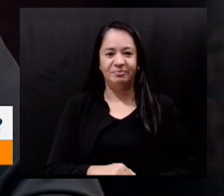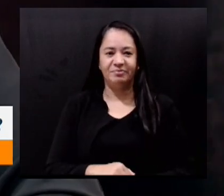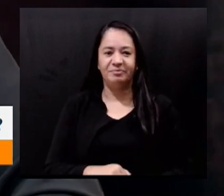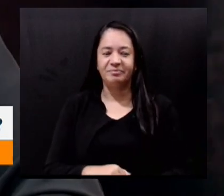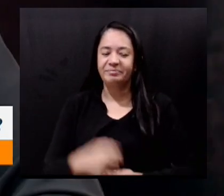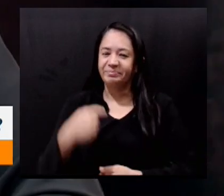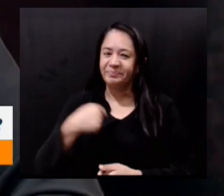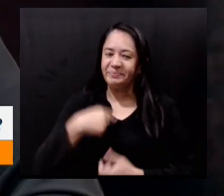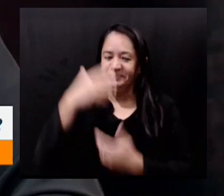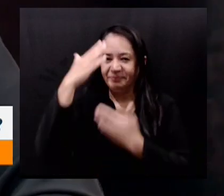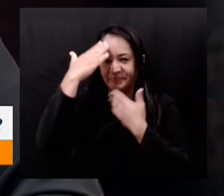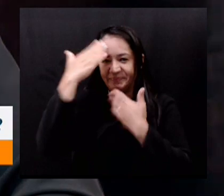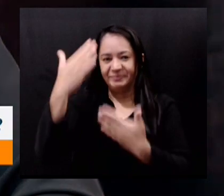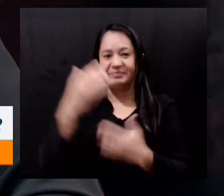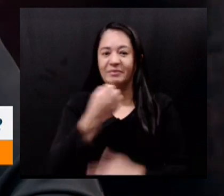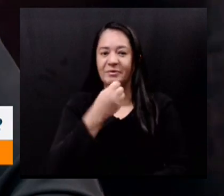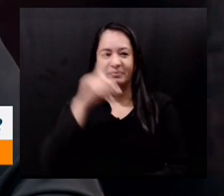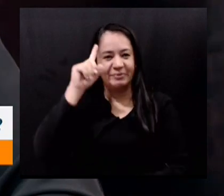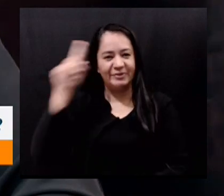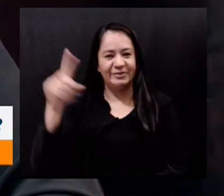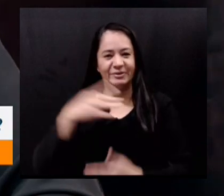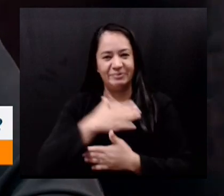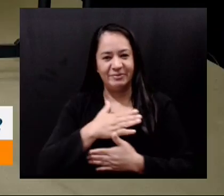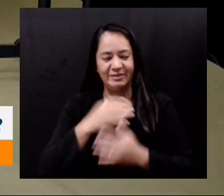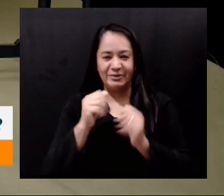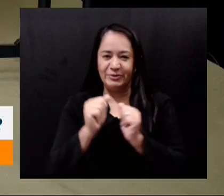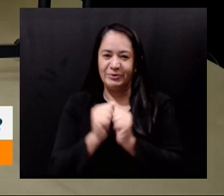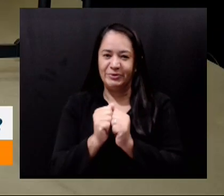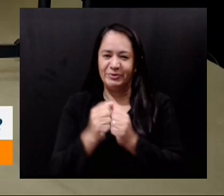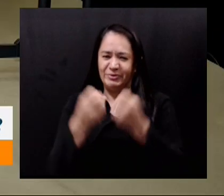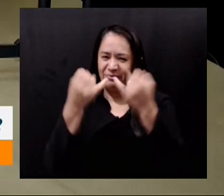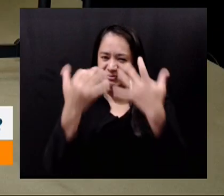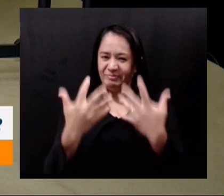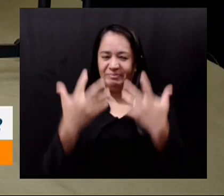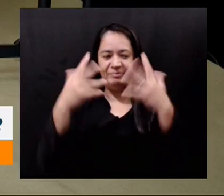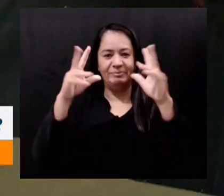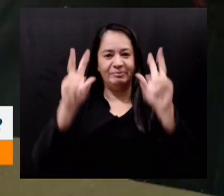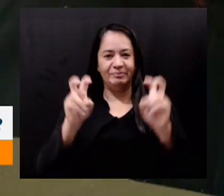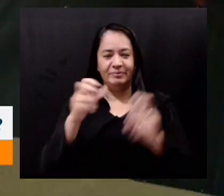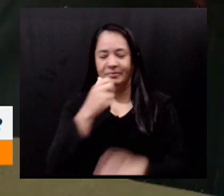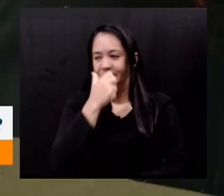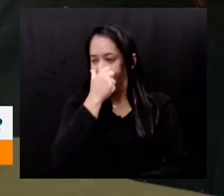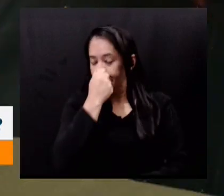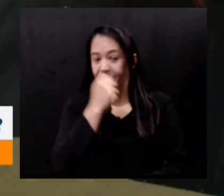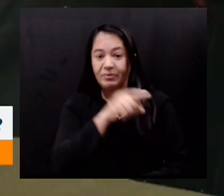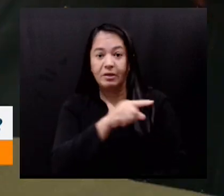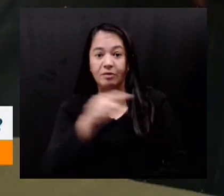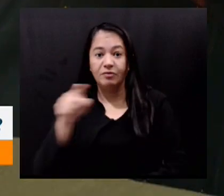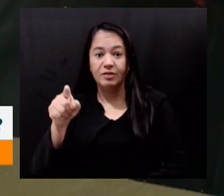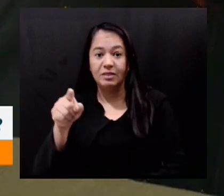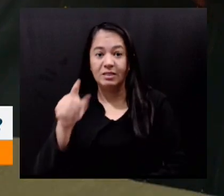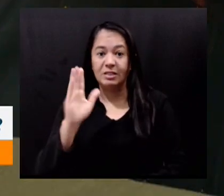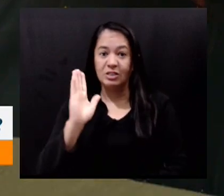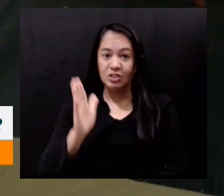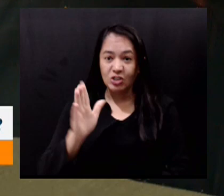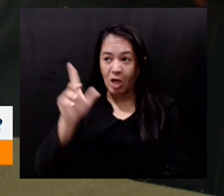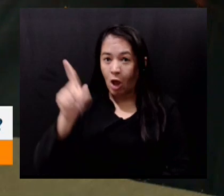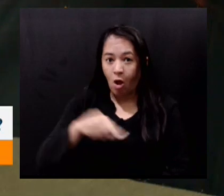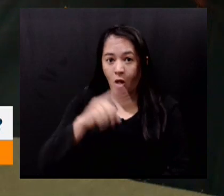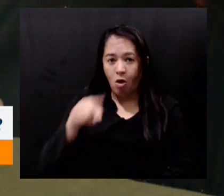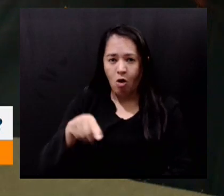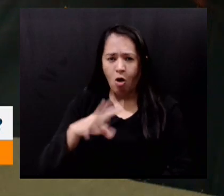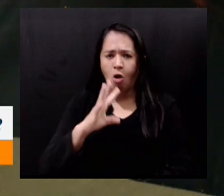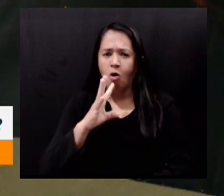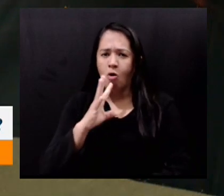a todos, um prazer estar aqui falando desse tema. Vamos lá, gente. E você, já foi cancelado? Conhece alguém, né? Então manda pra gente a sua mensagem,